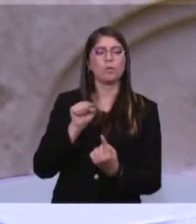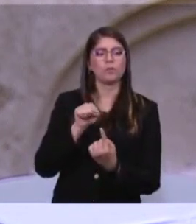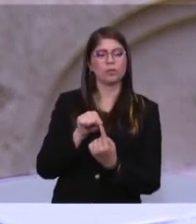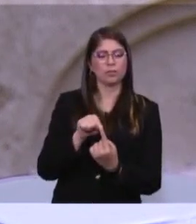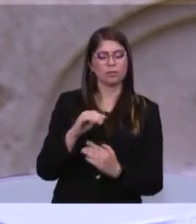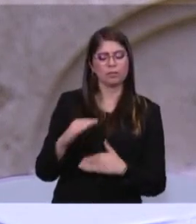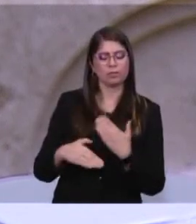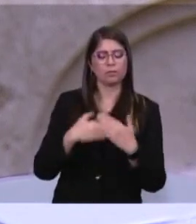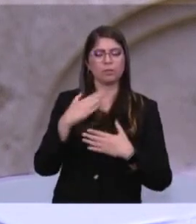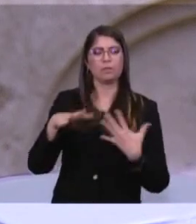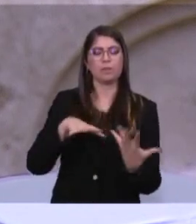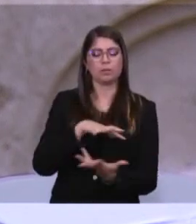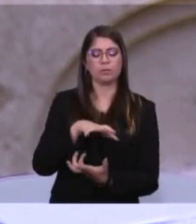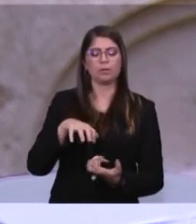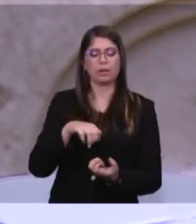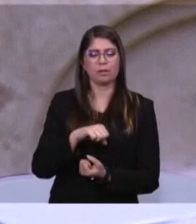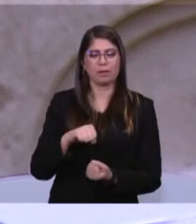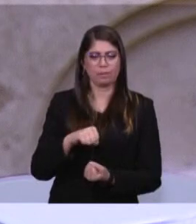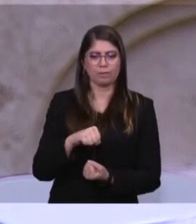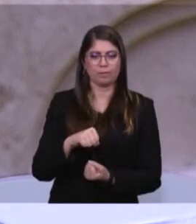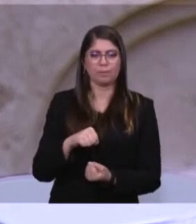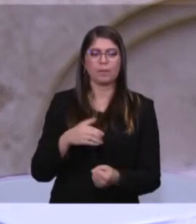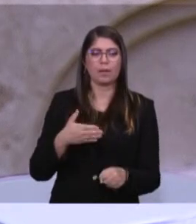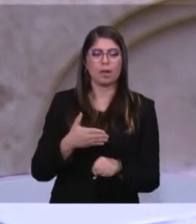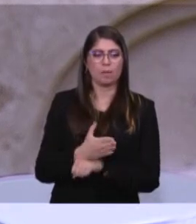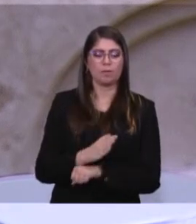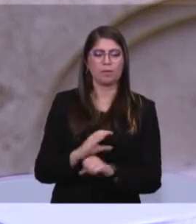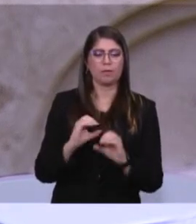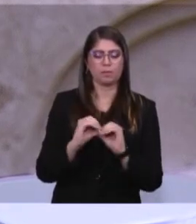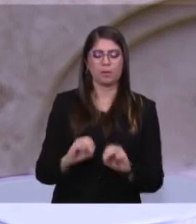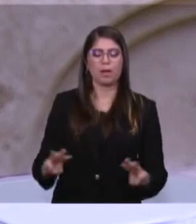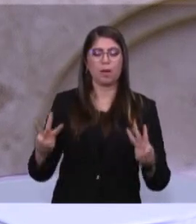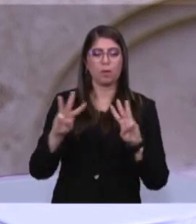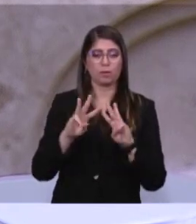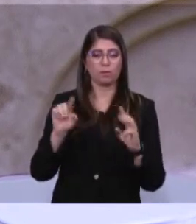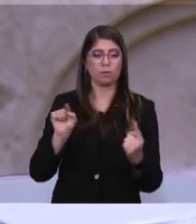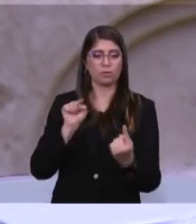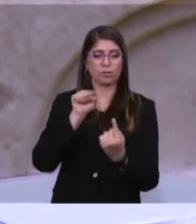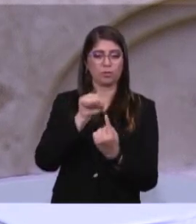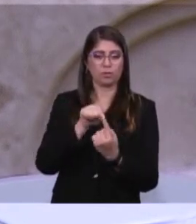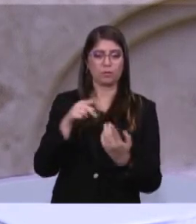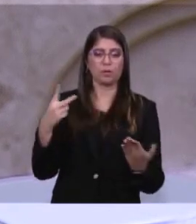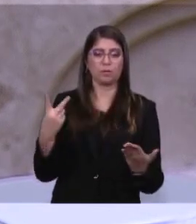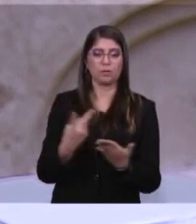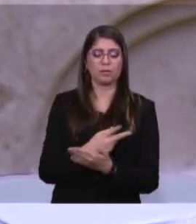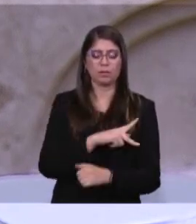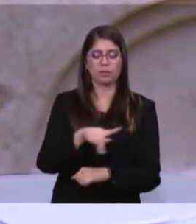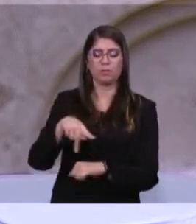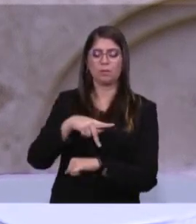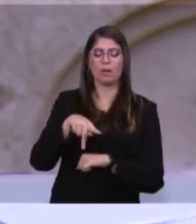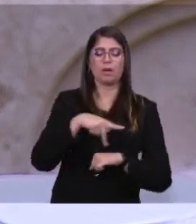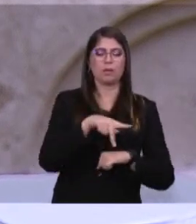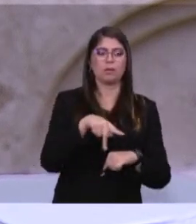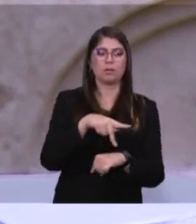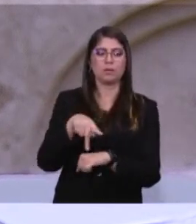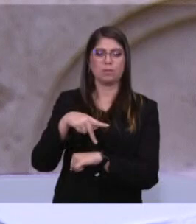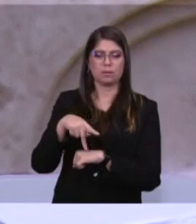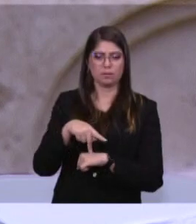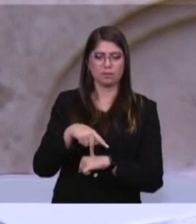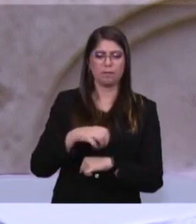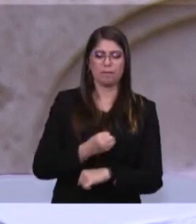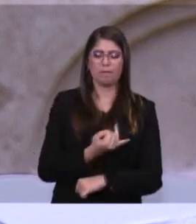do Milênio, aprovados pela ONU como metas a serem realizadas pelos diferentes países nas